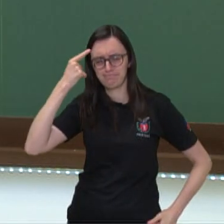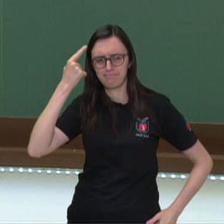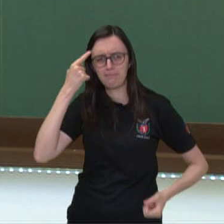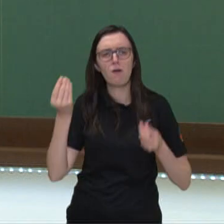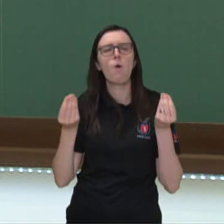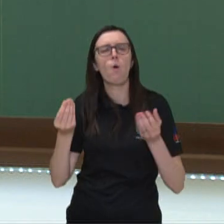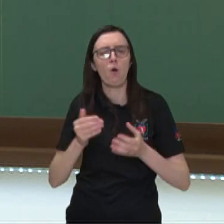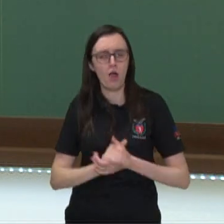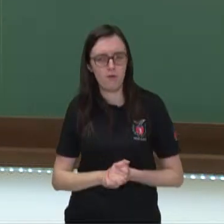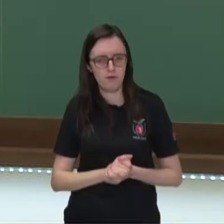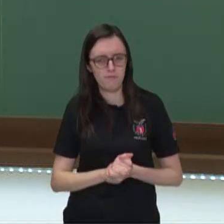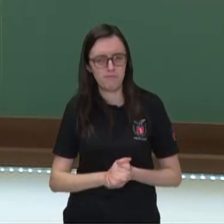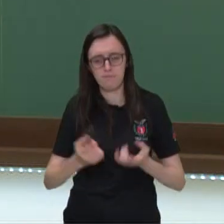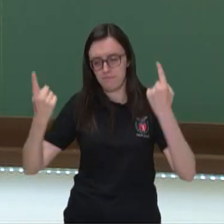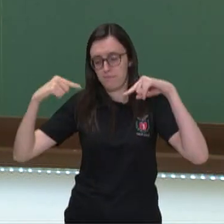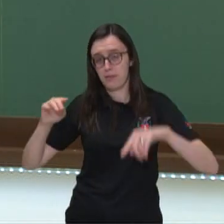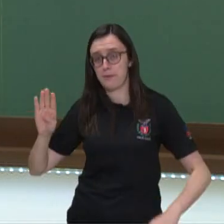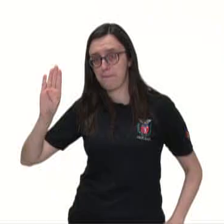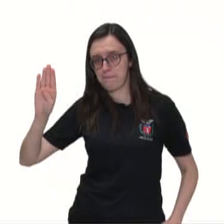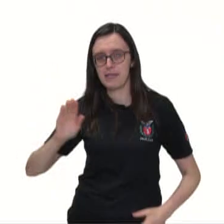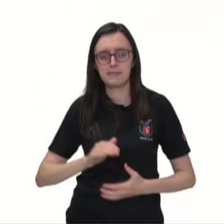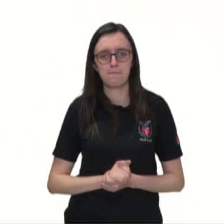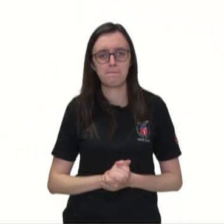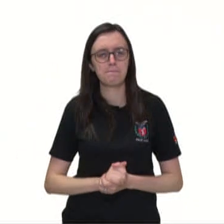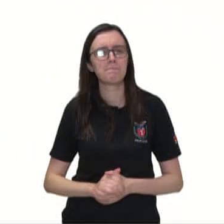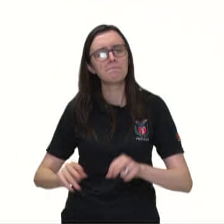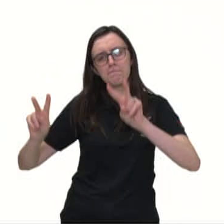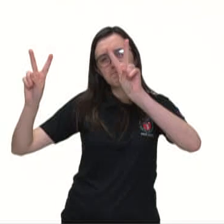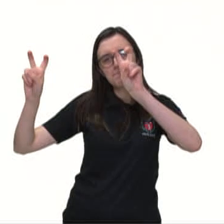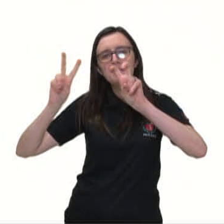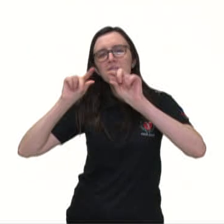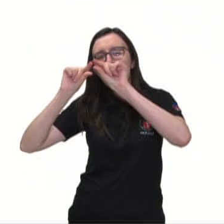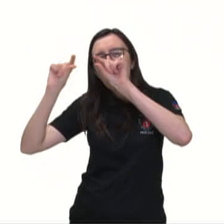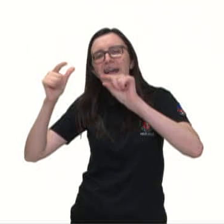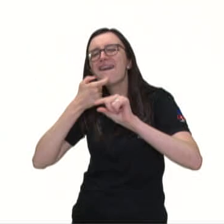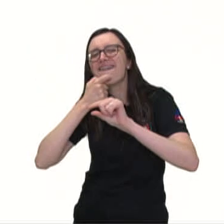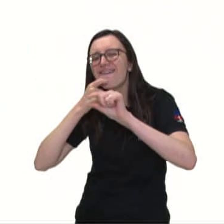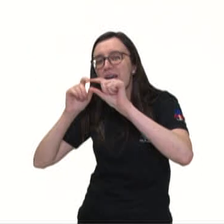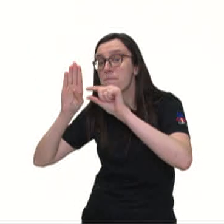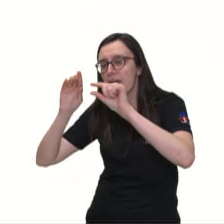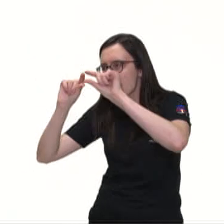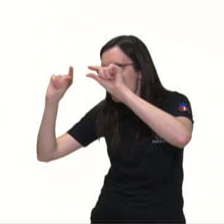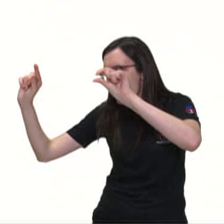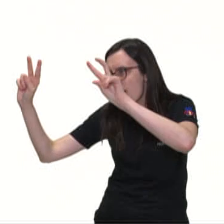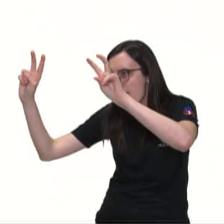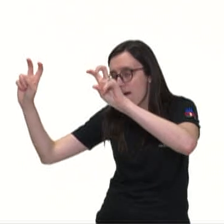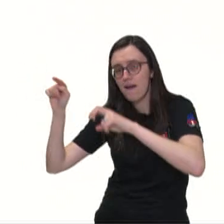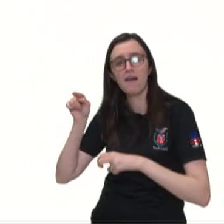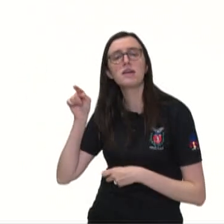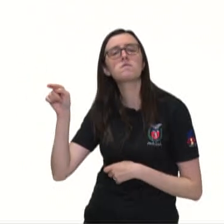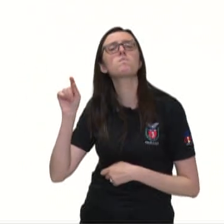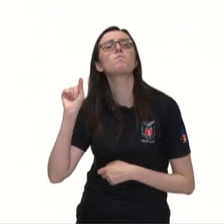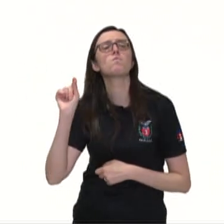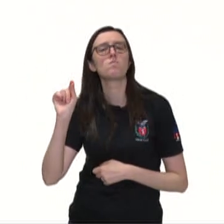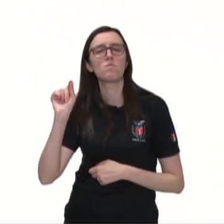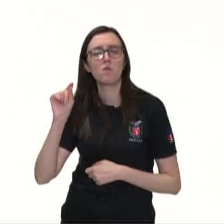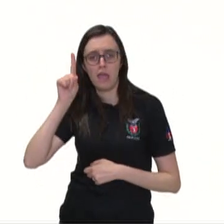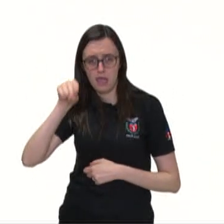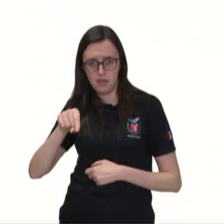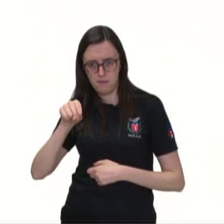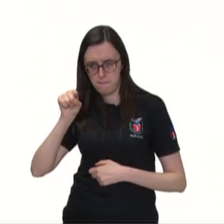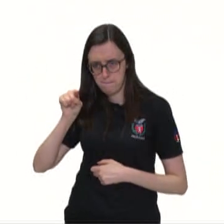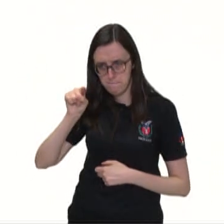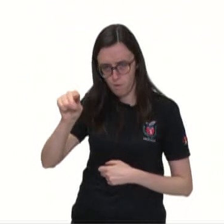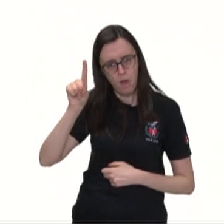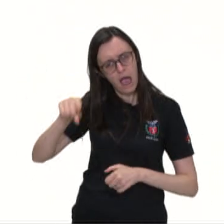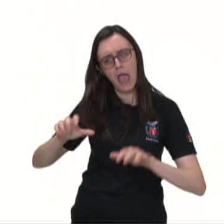será que ele está? E na letra B, essa expressão, I am not actually a person. Ela está no afirmativo,